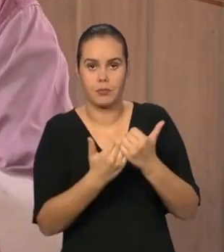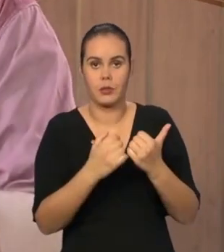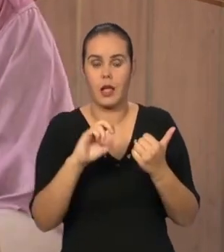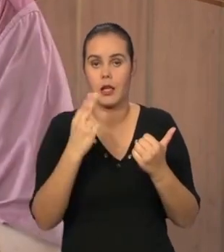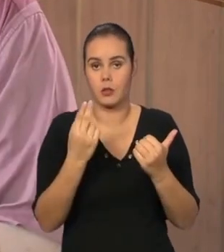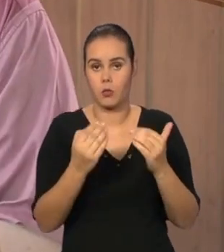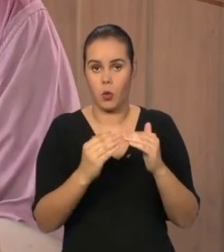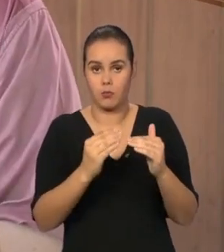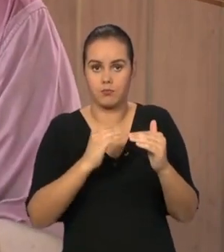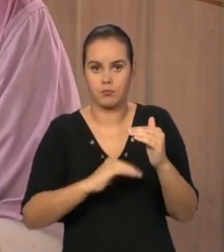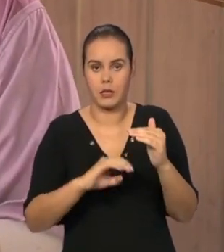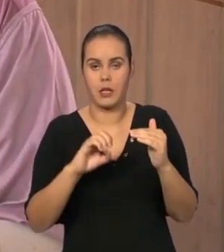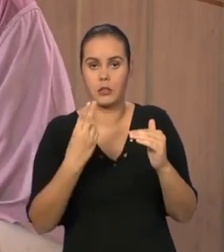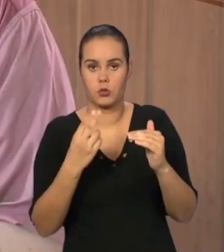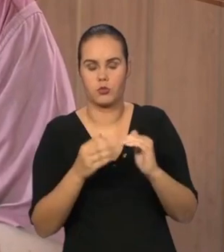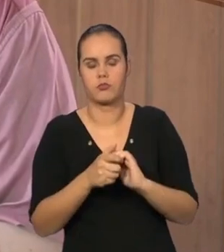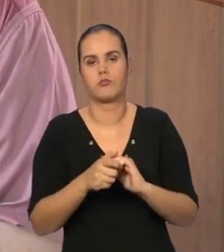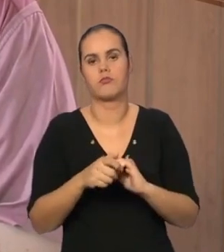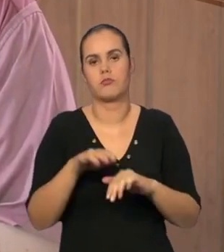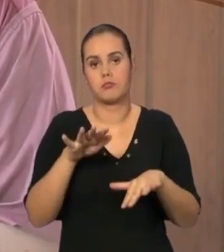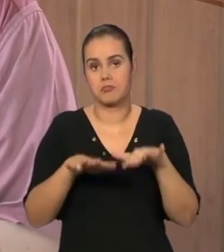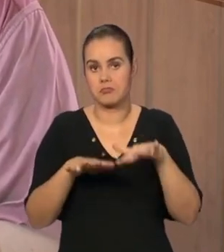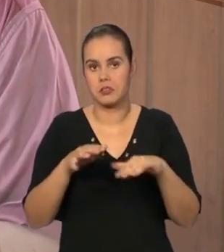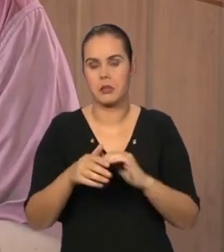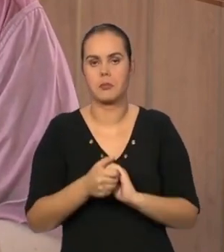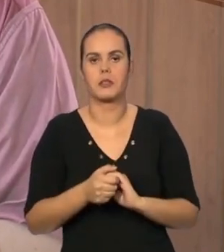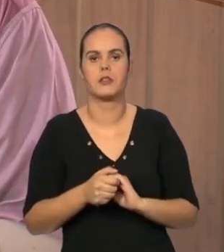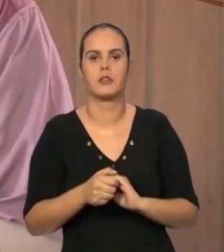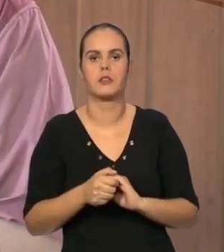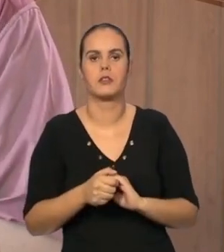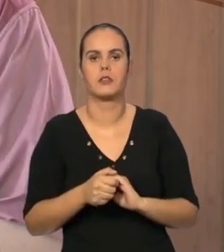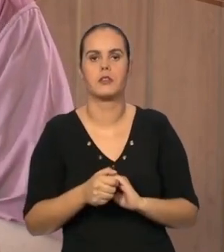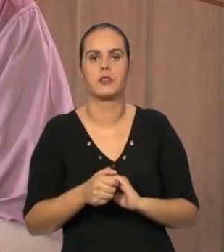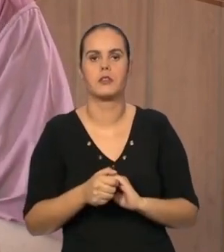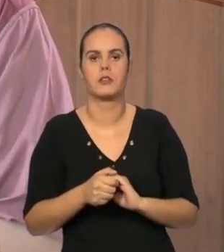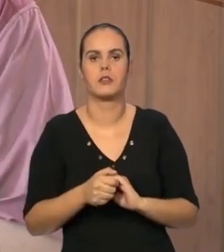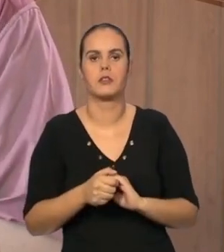semi-enterrado, enterrado. Então, essas características, esses tipos